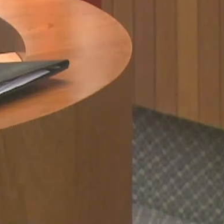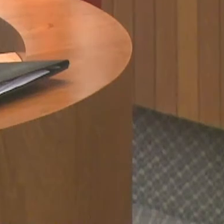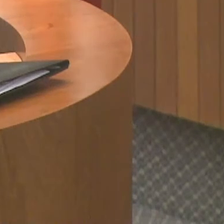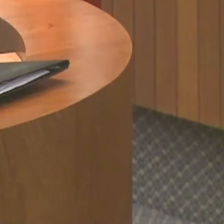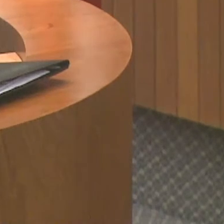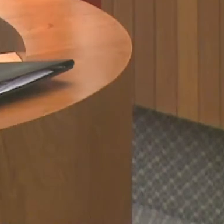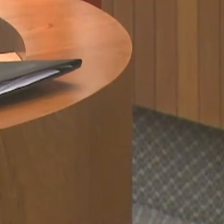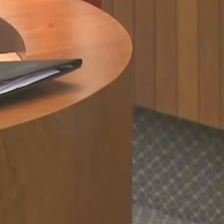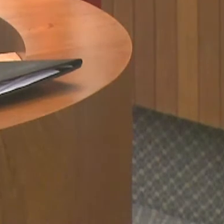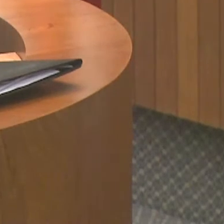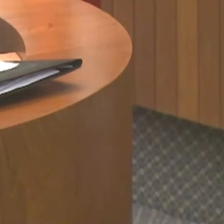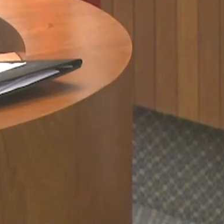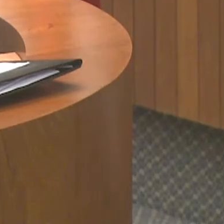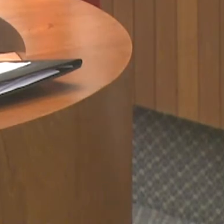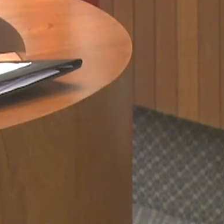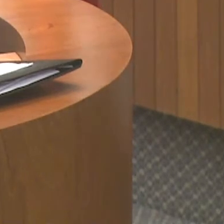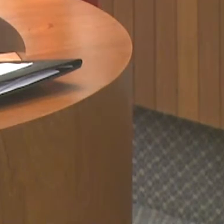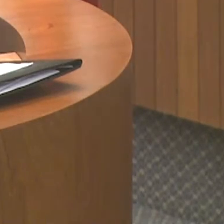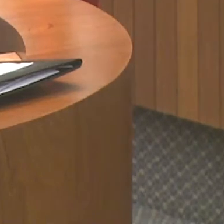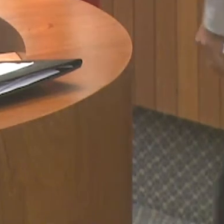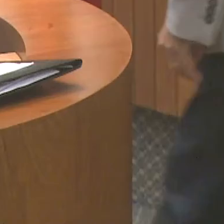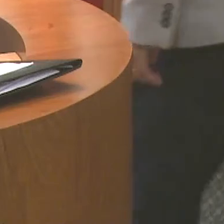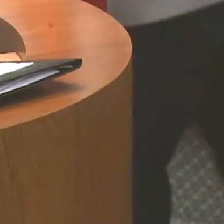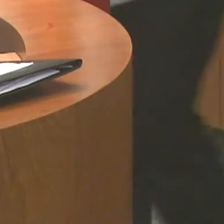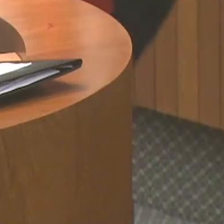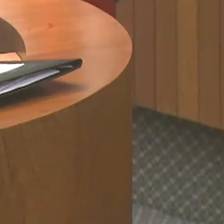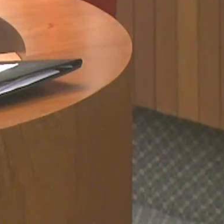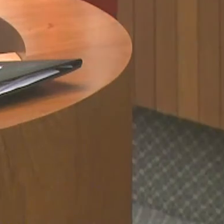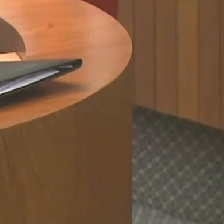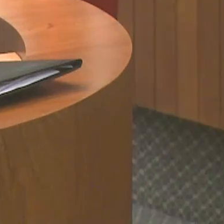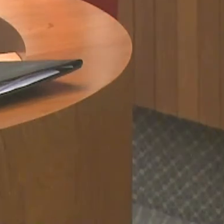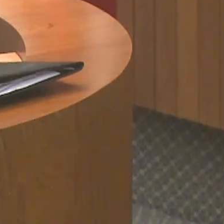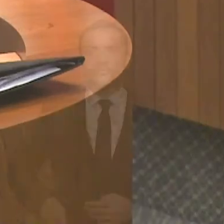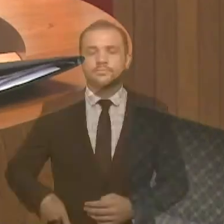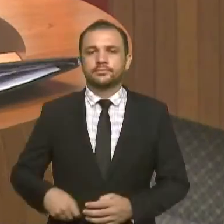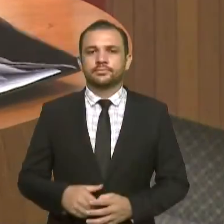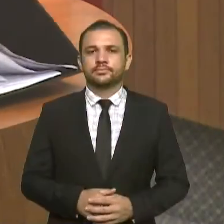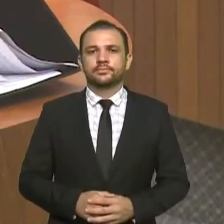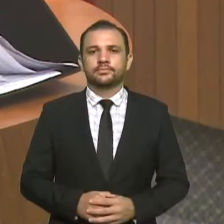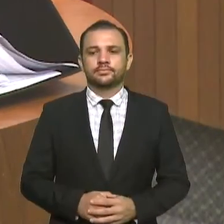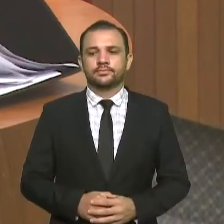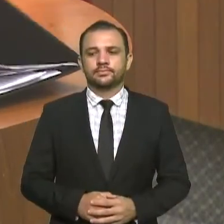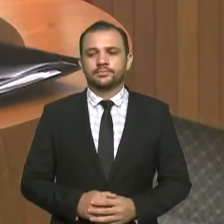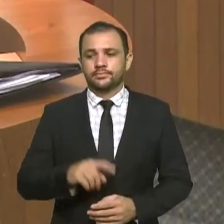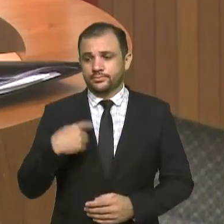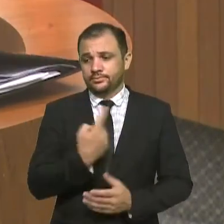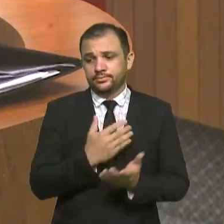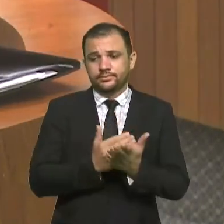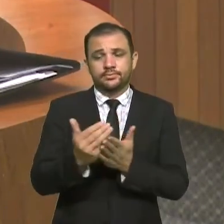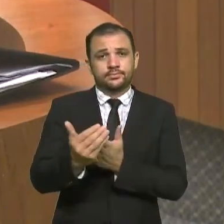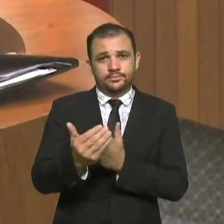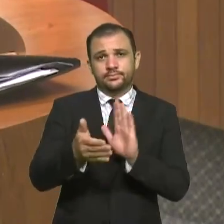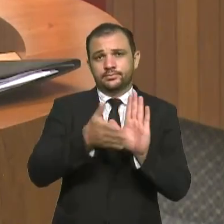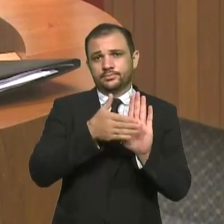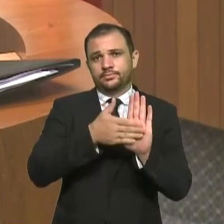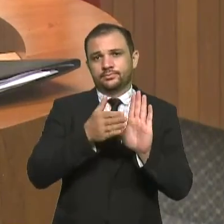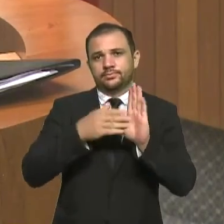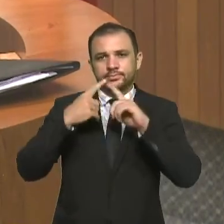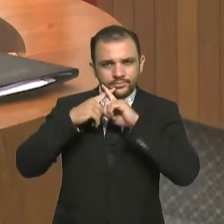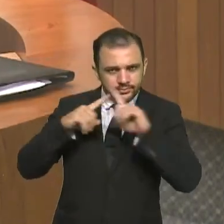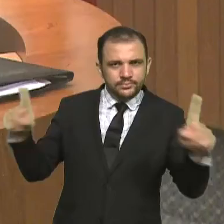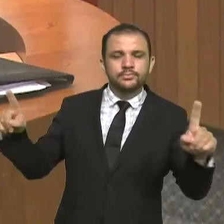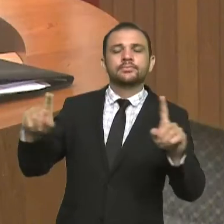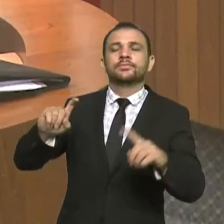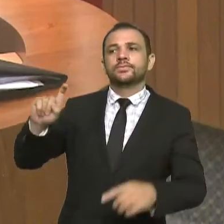absurdo. Um verdadeiro absurdo. Estamos iniciando a pauta, denúncia, cobrança e